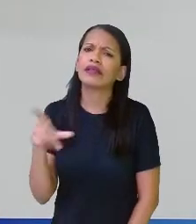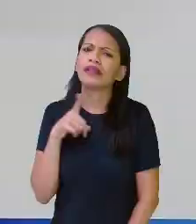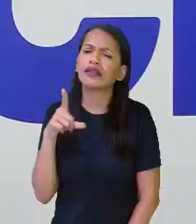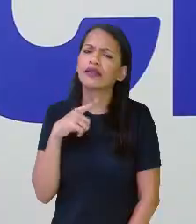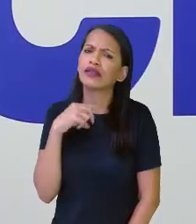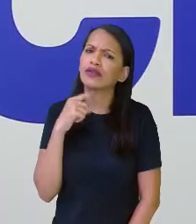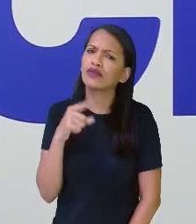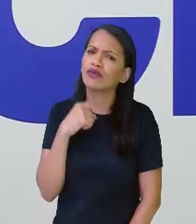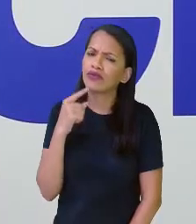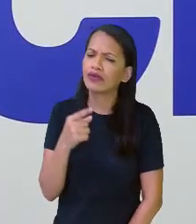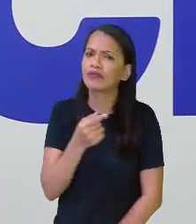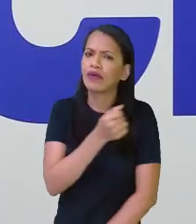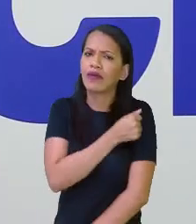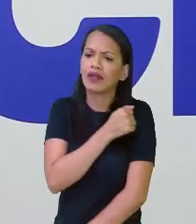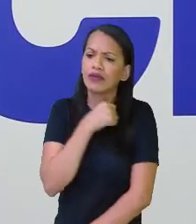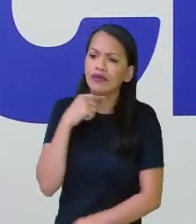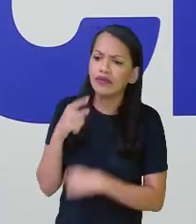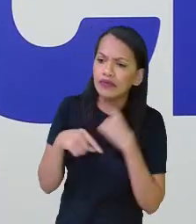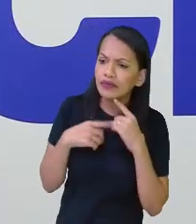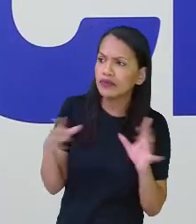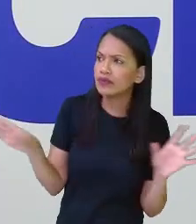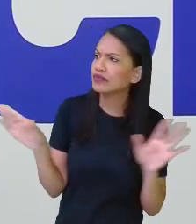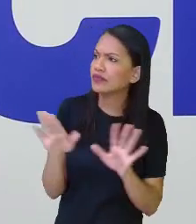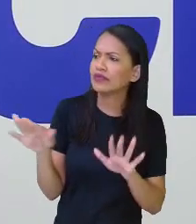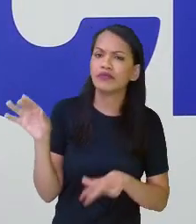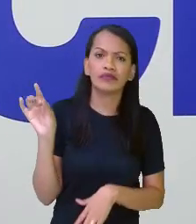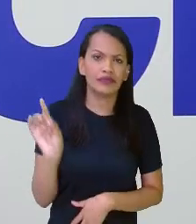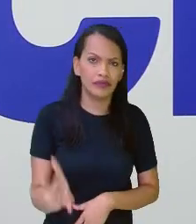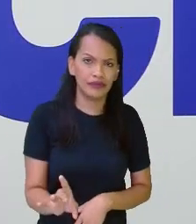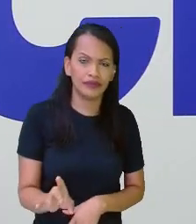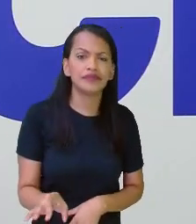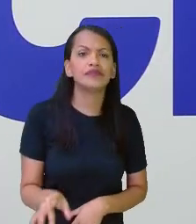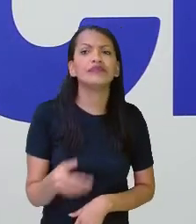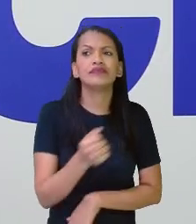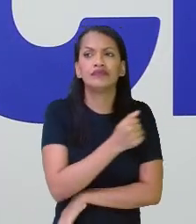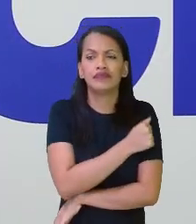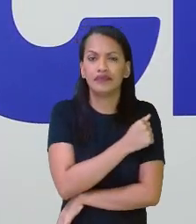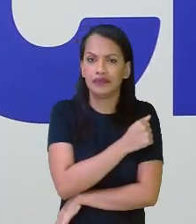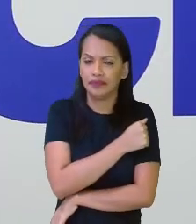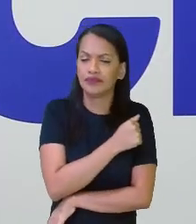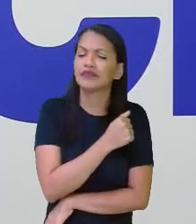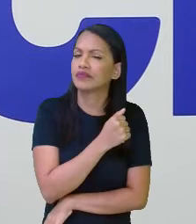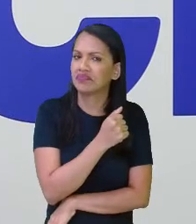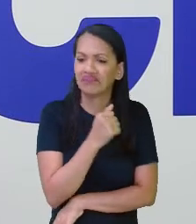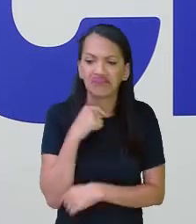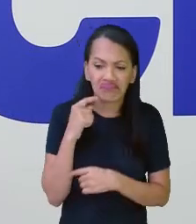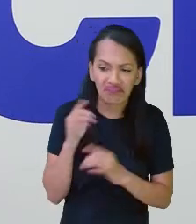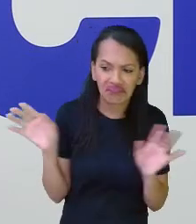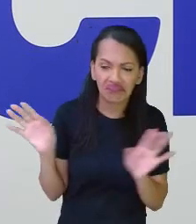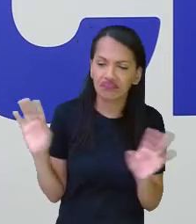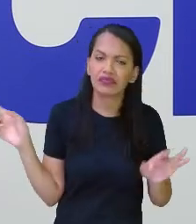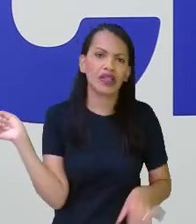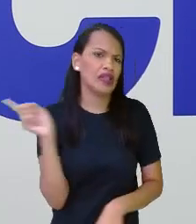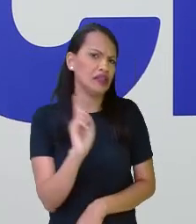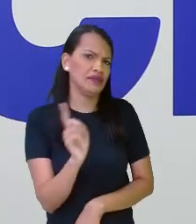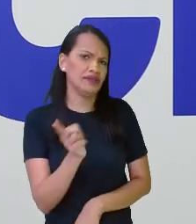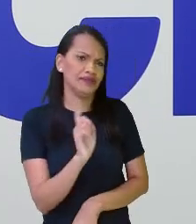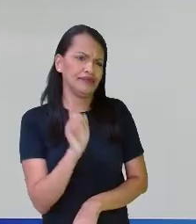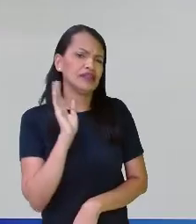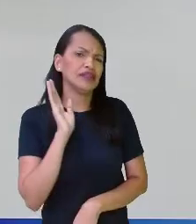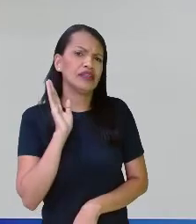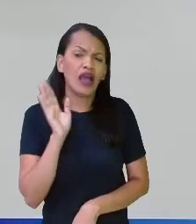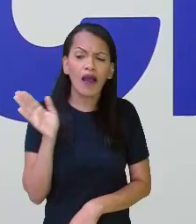Não, estão só comentando sobre a aula e sobre o teatro. Ah, que bom, que bom. E aí, alguém disse se já foi para o